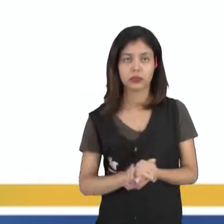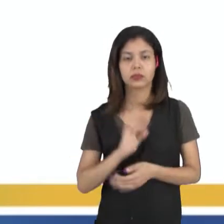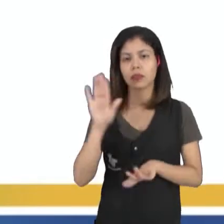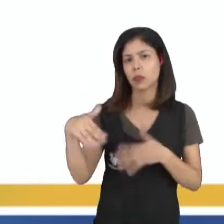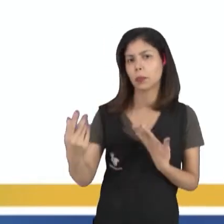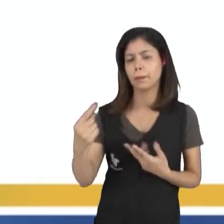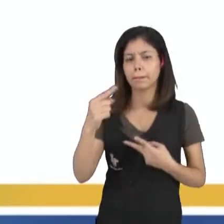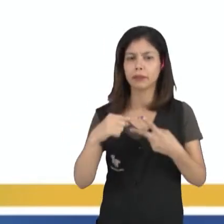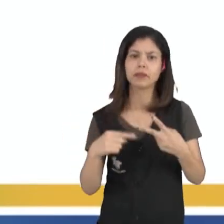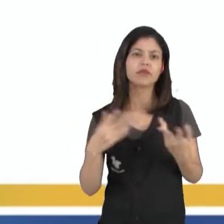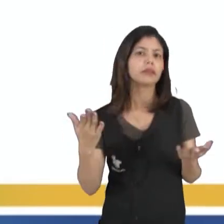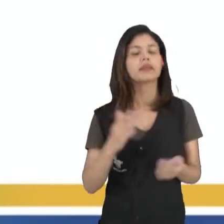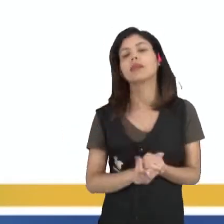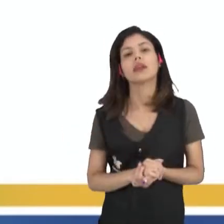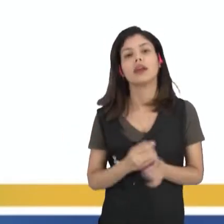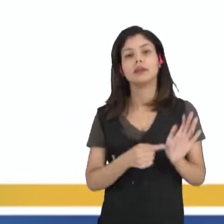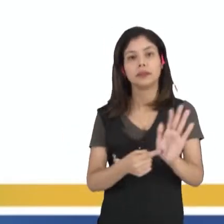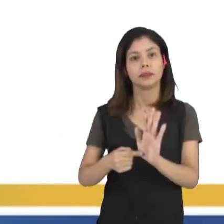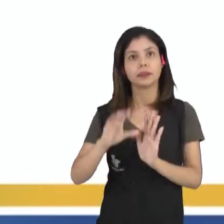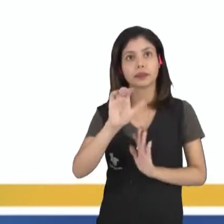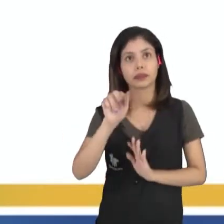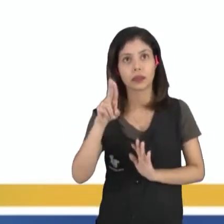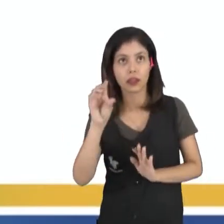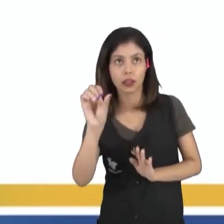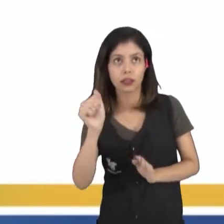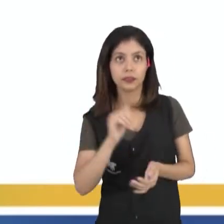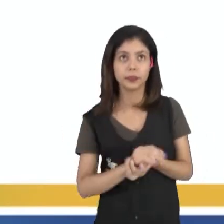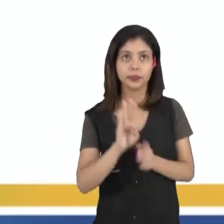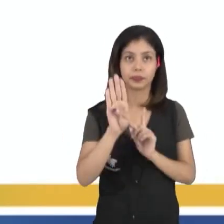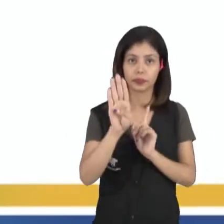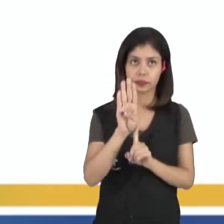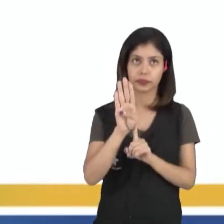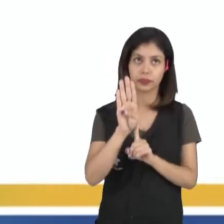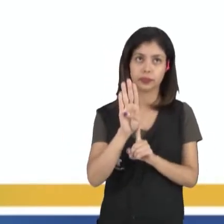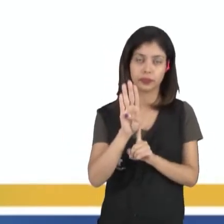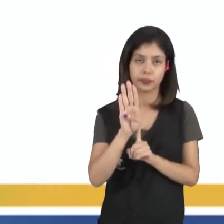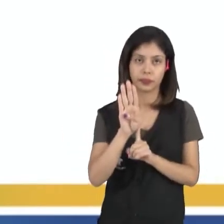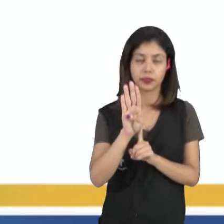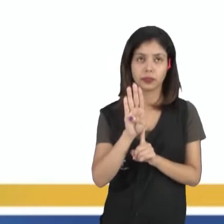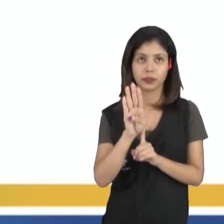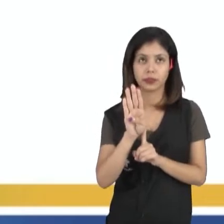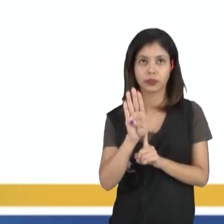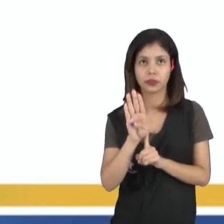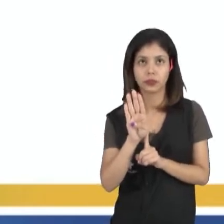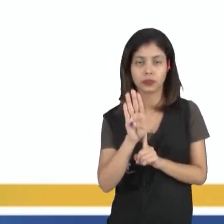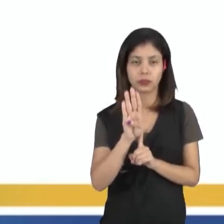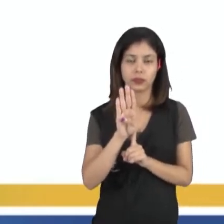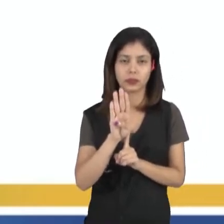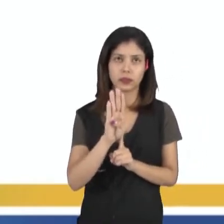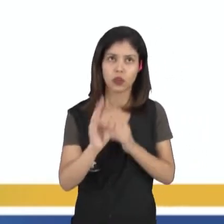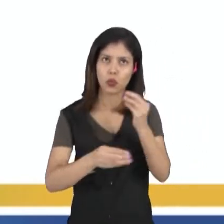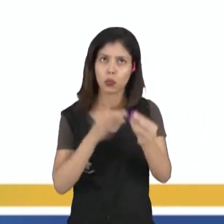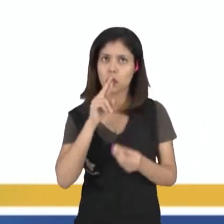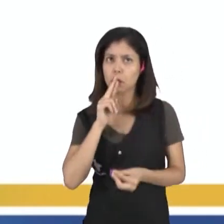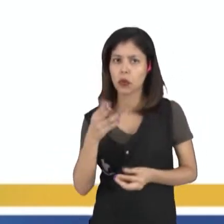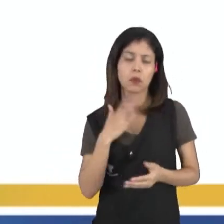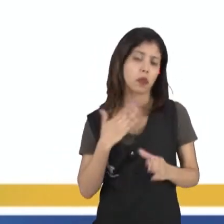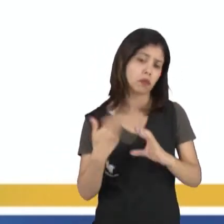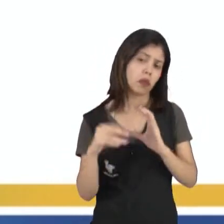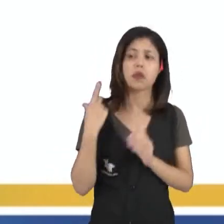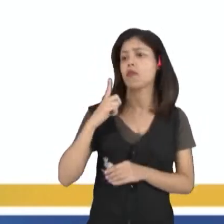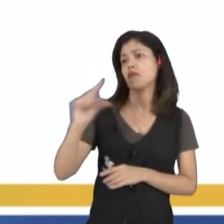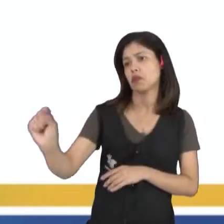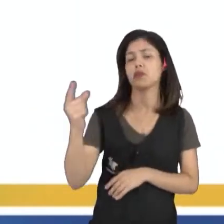Qual dessas aí exprime aí uma causa? Letra B. Como ninguém respondeu meu